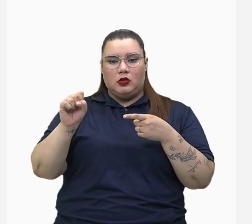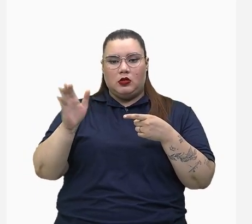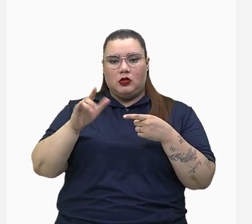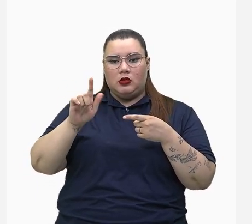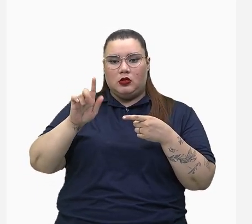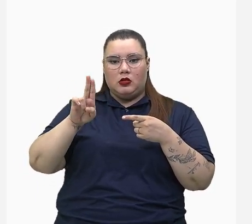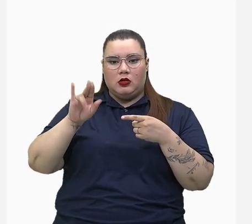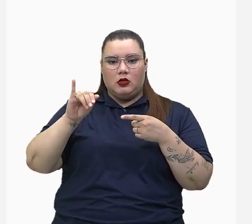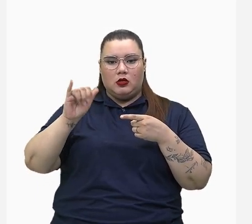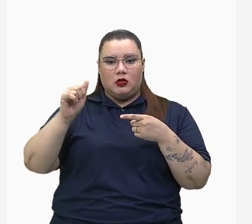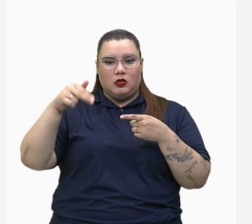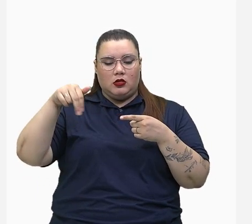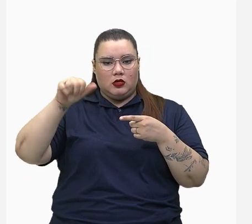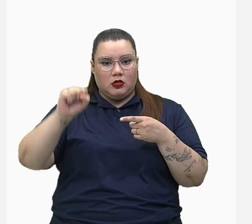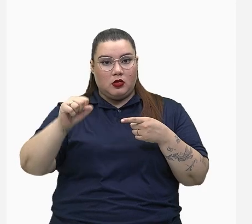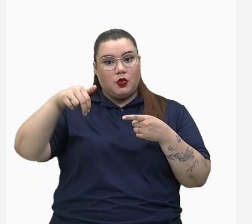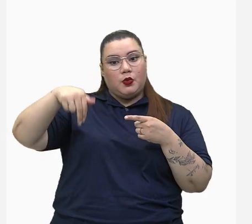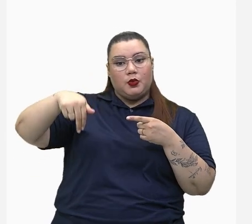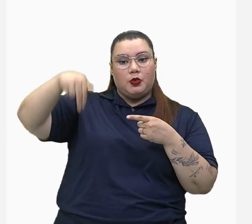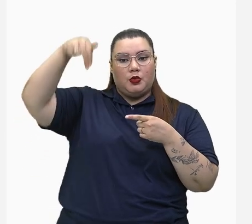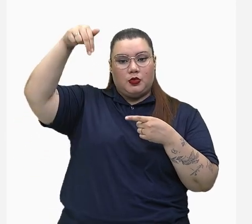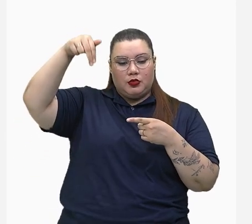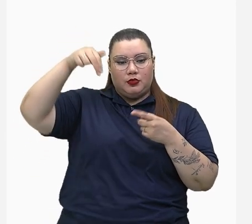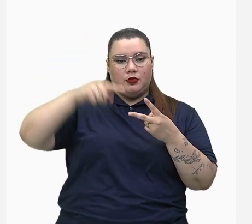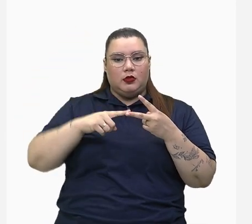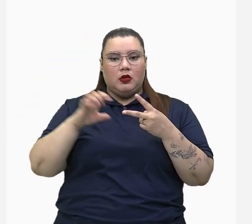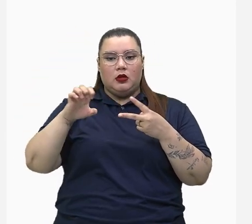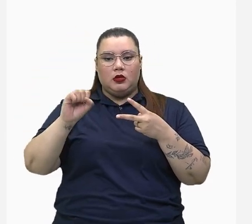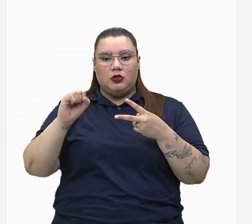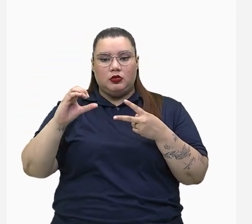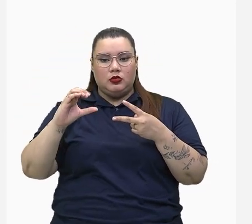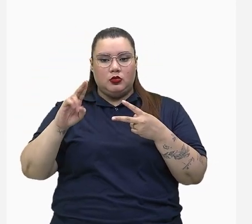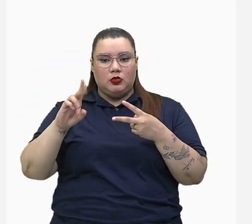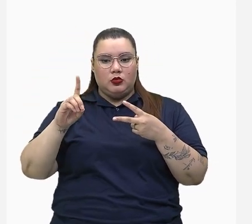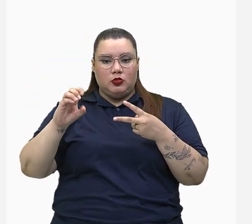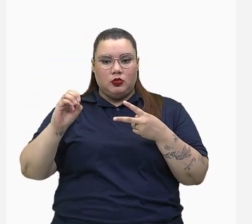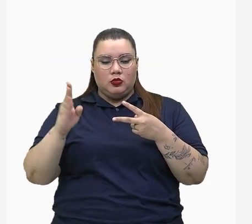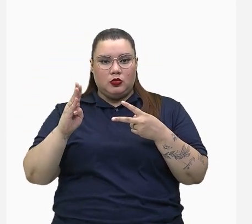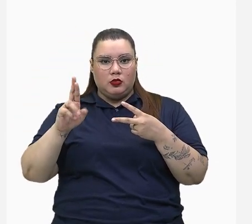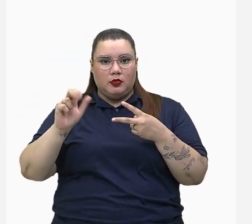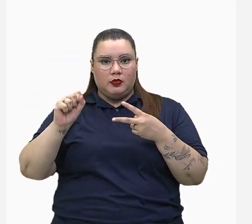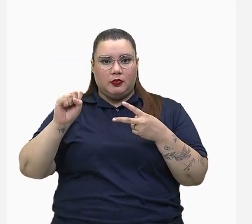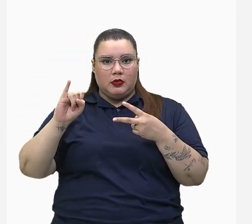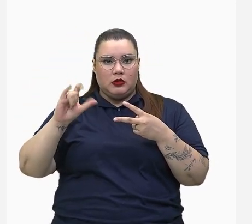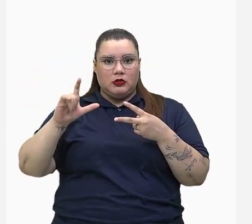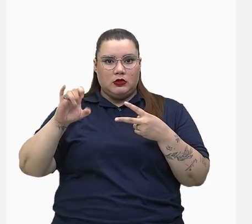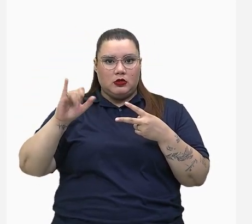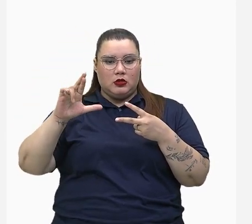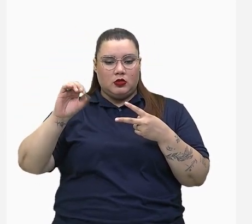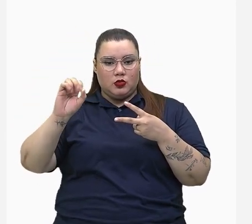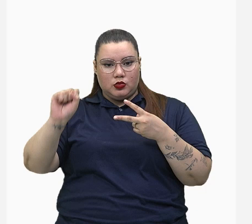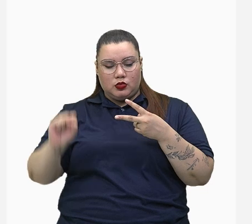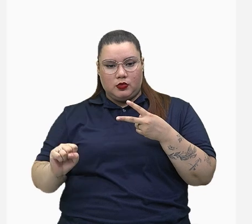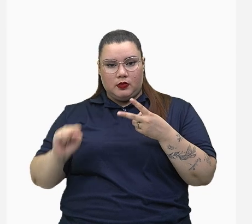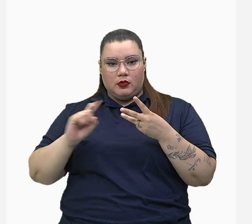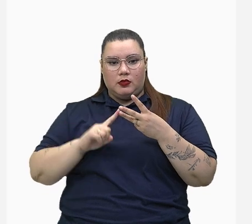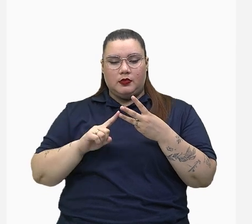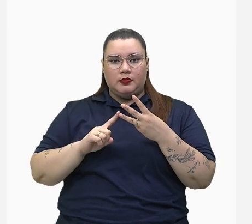que está ao norte, o escudo brasileiro que está ao sul,